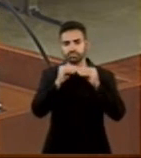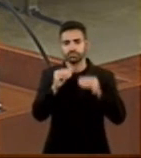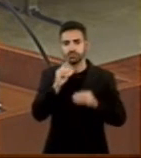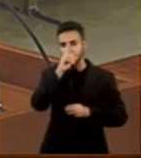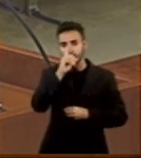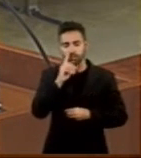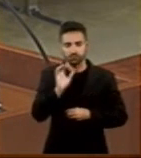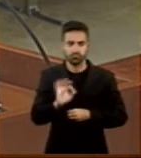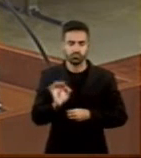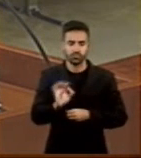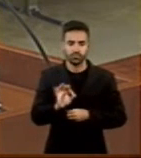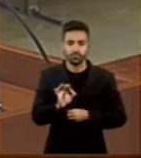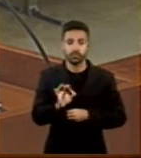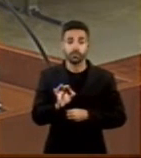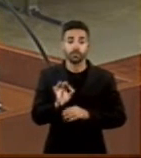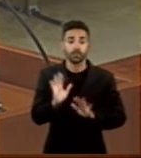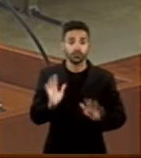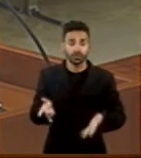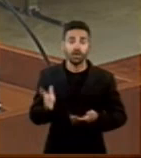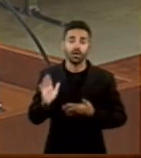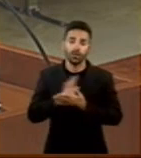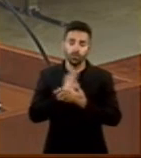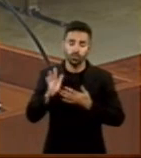algumas manifestações dos Amit Cury,